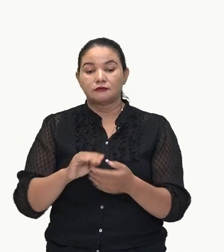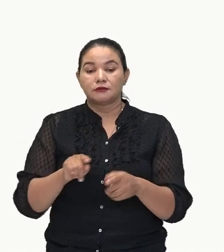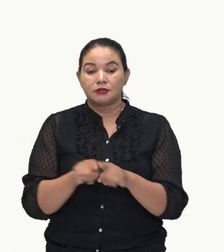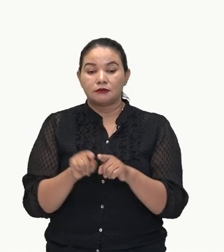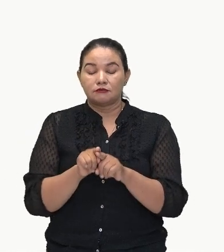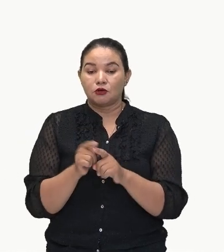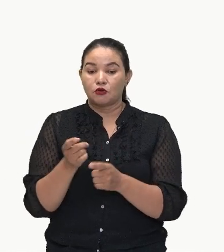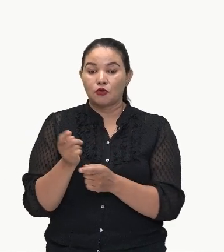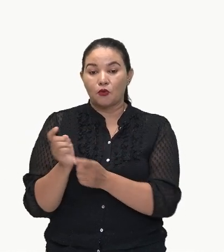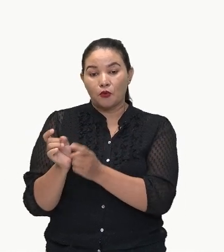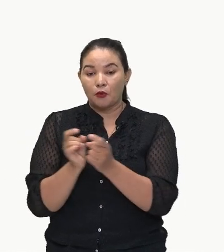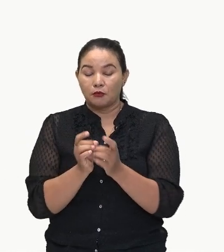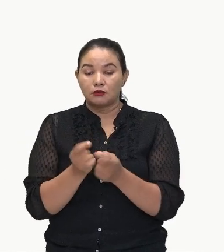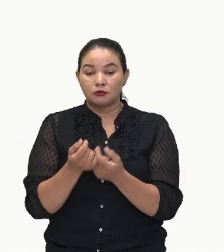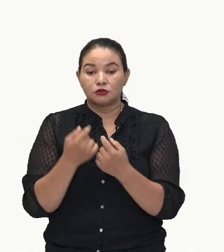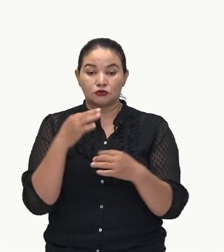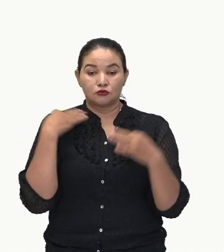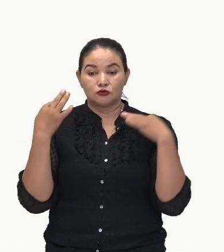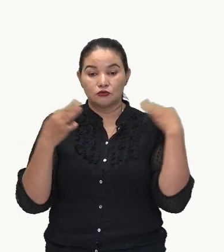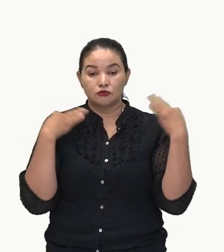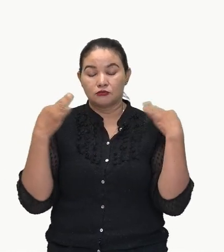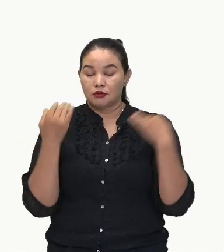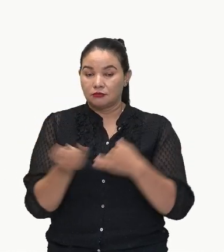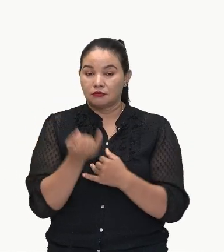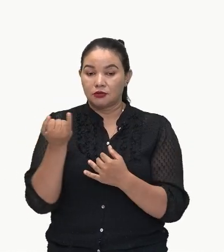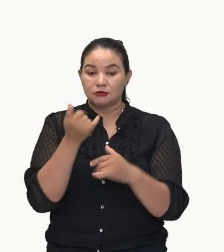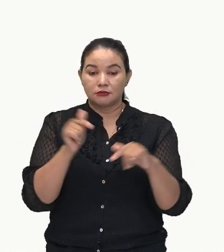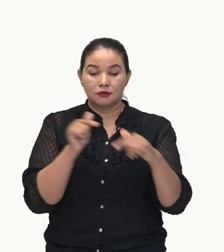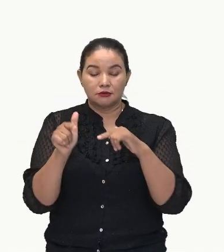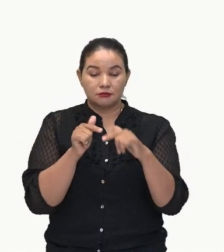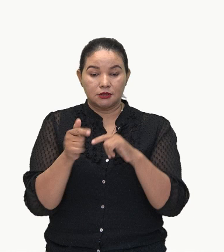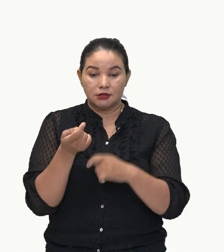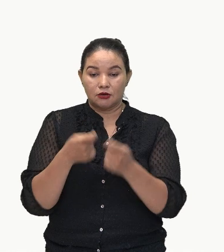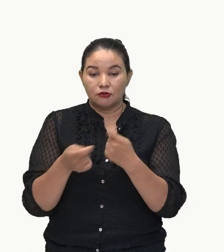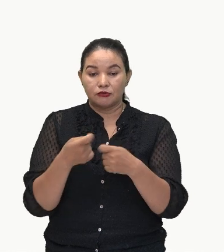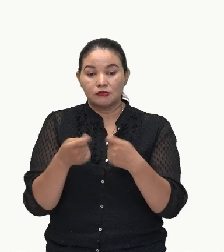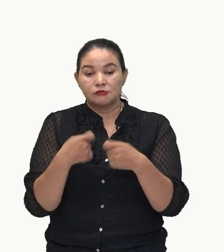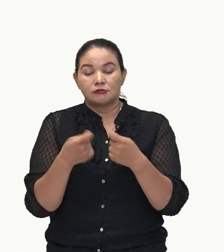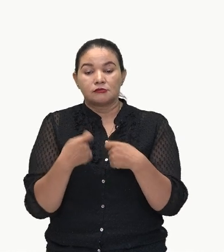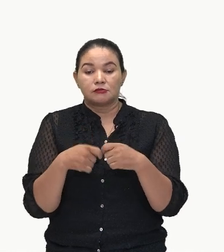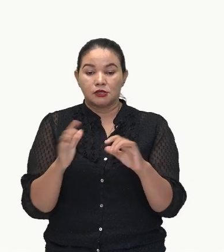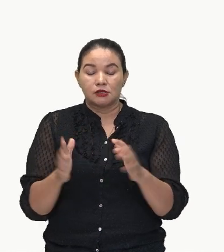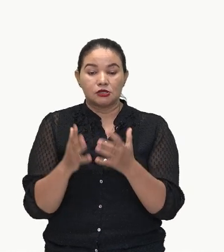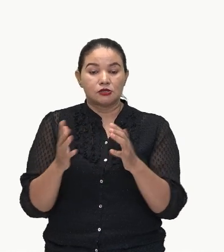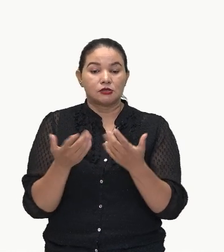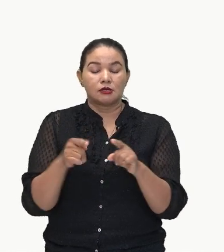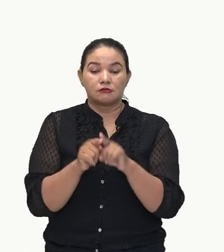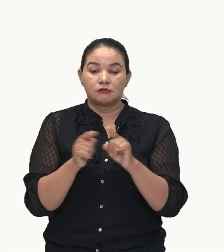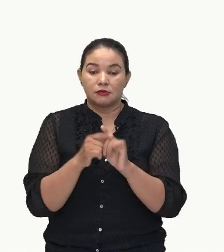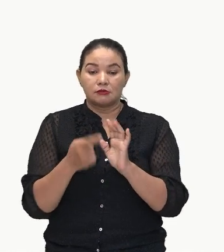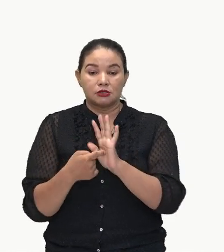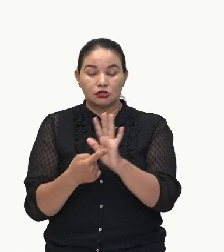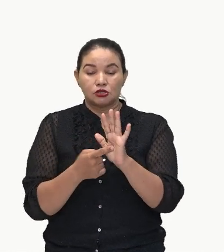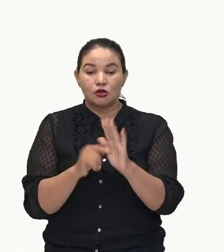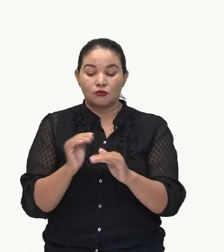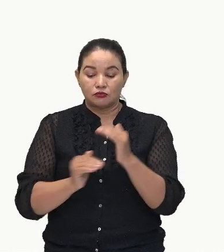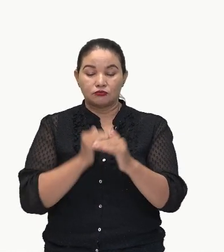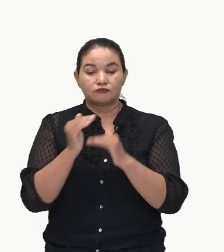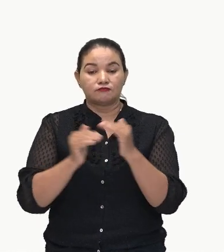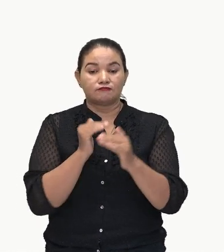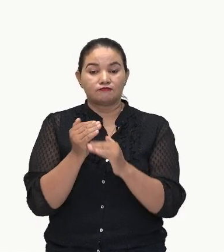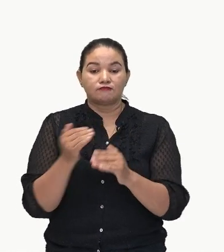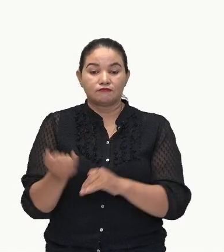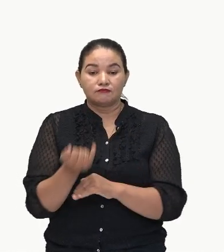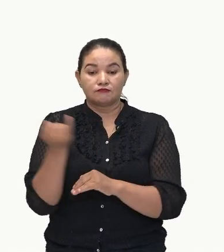o turismo são importantes atividades econômicas, sendo que o turismo tem apresentado um crescimento significativo